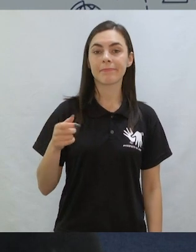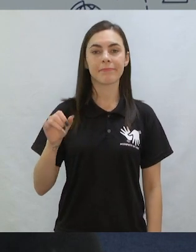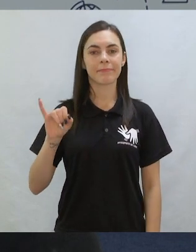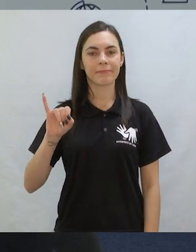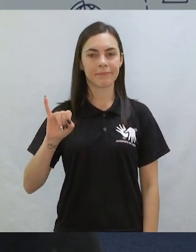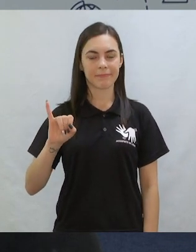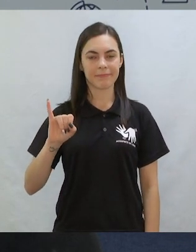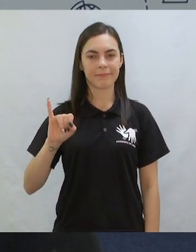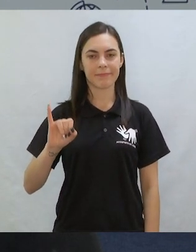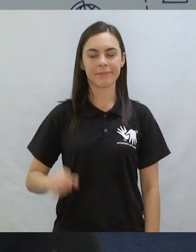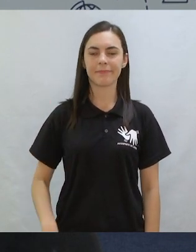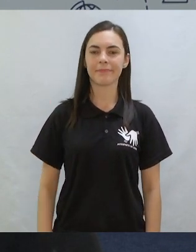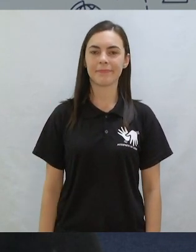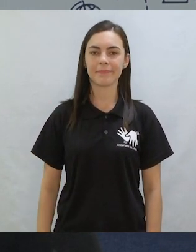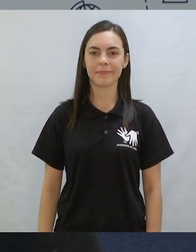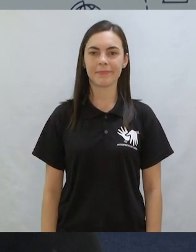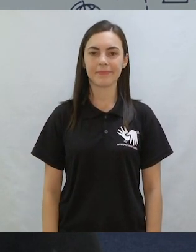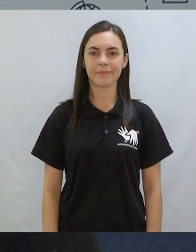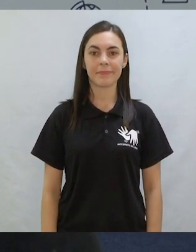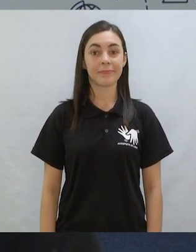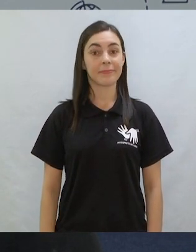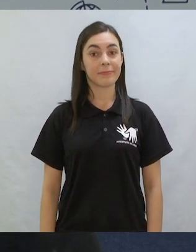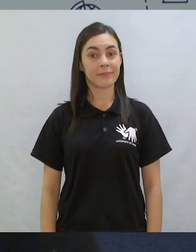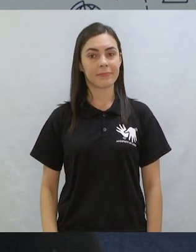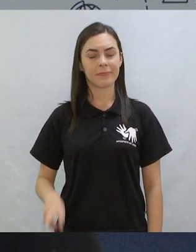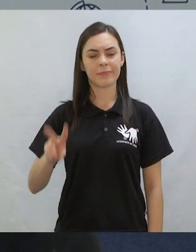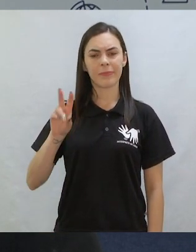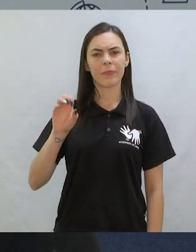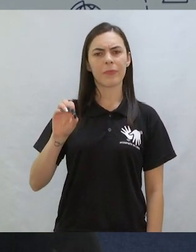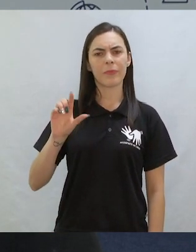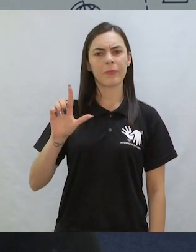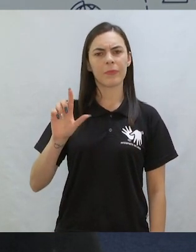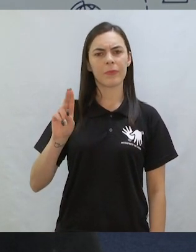letra I. Olha lá.